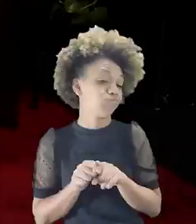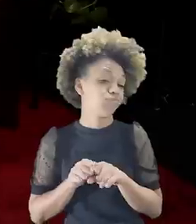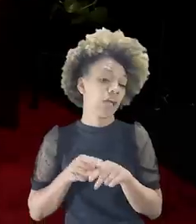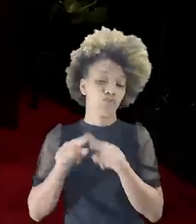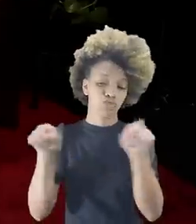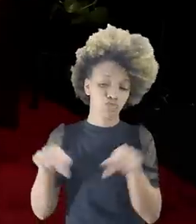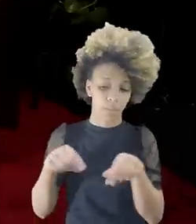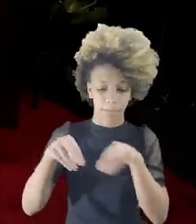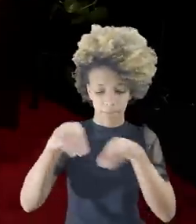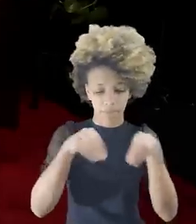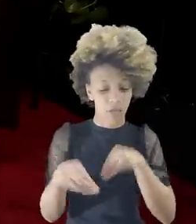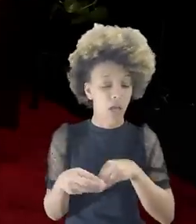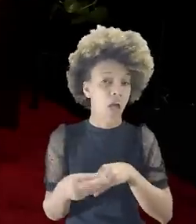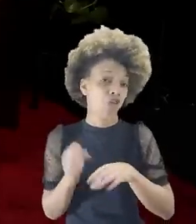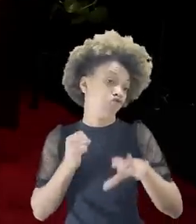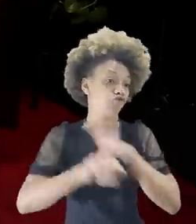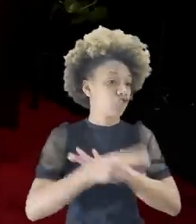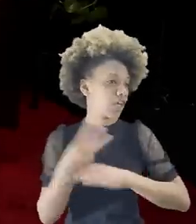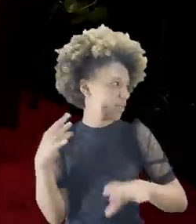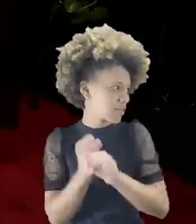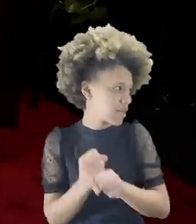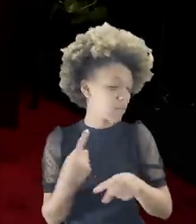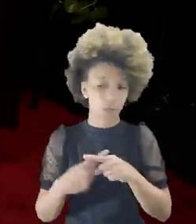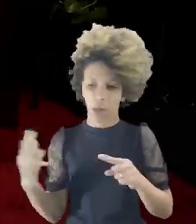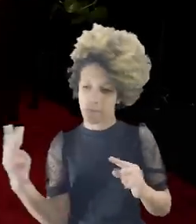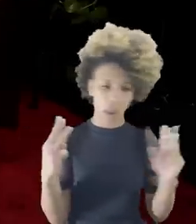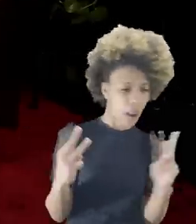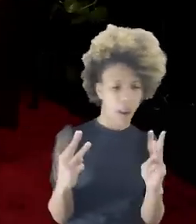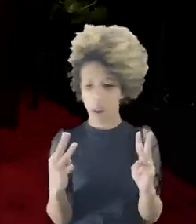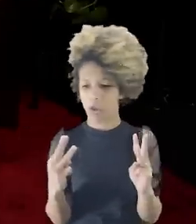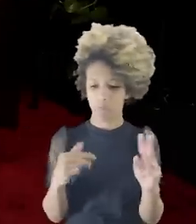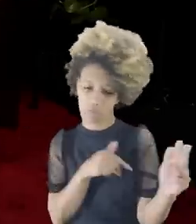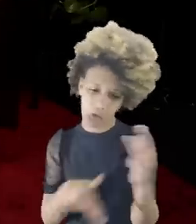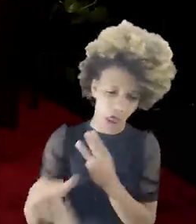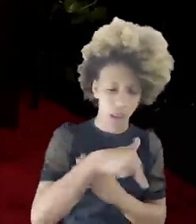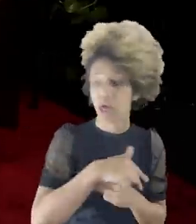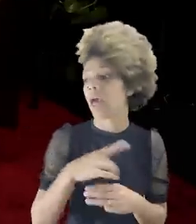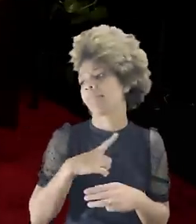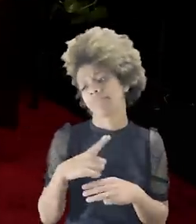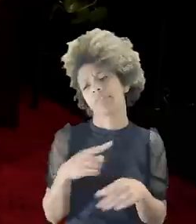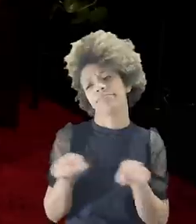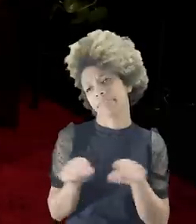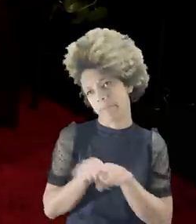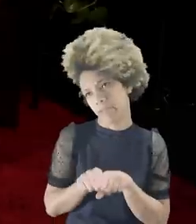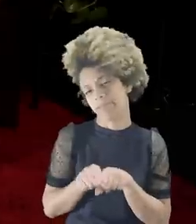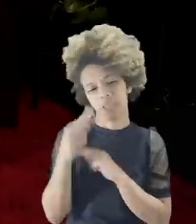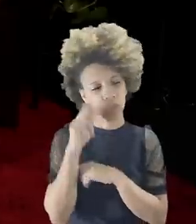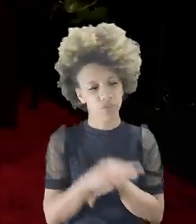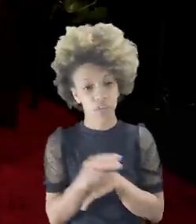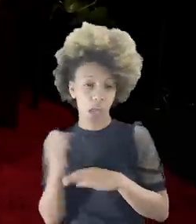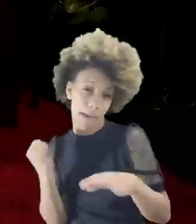né o cara fez a cesta de três só porque o resto do time inteiro fez uma defesa que não sei o que que não passe que daí tem muita gente que eu via assim